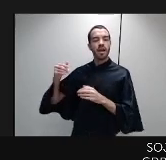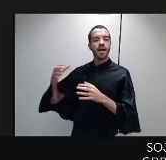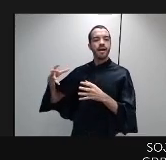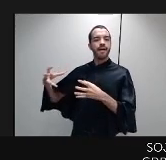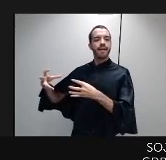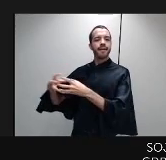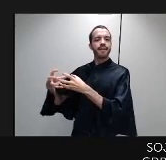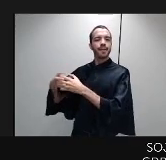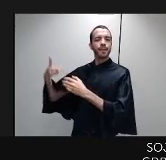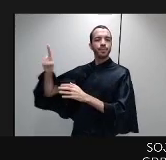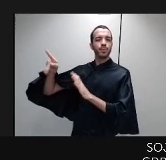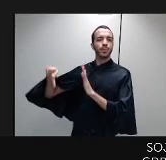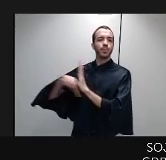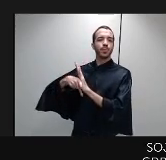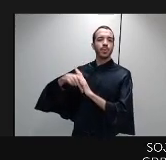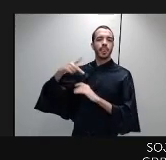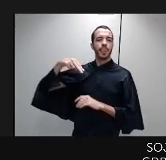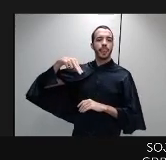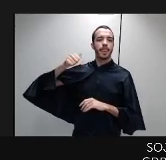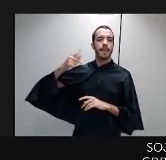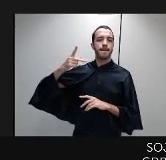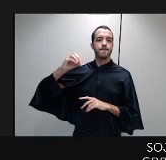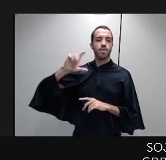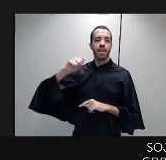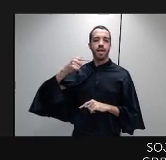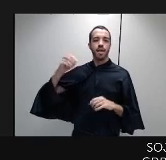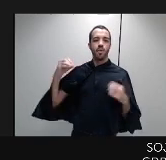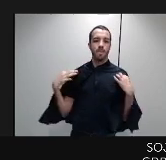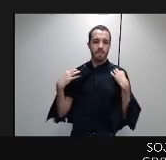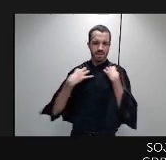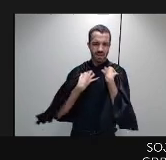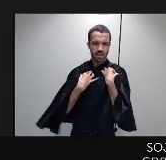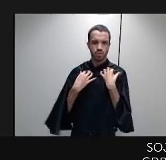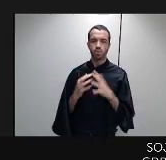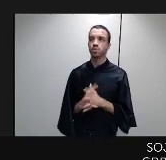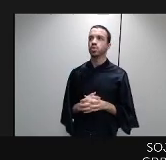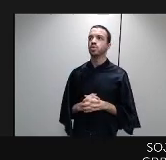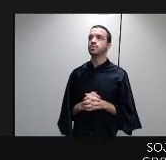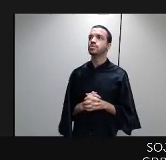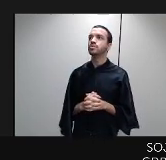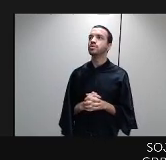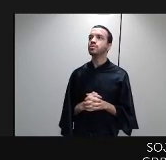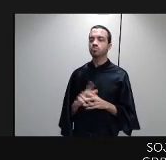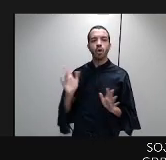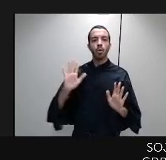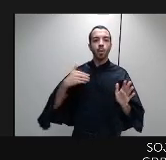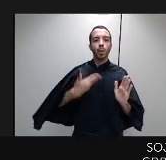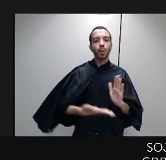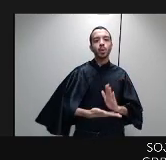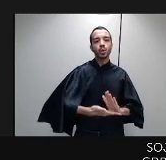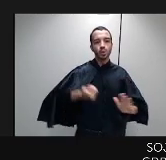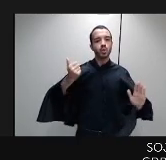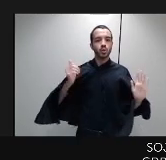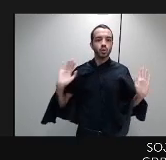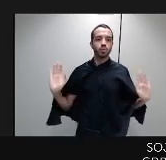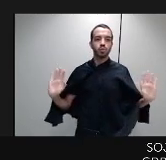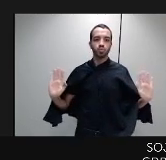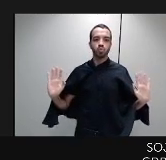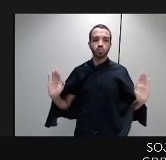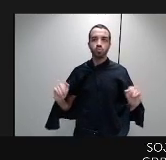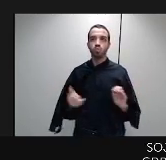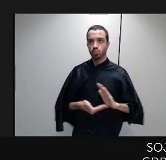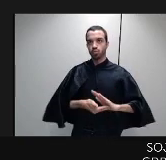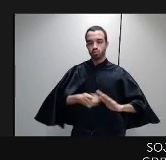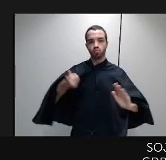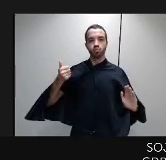talvez não tenham ainda nos primeiros mais eu faço não chegou então eu retiro tá pode sentir pronto e fica né